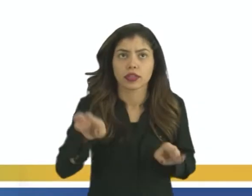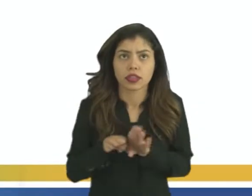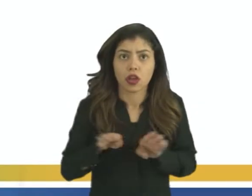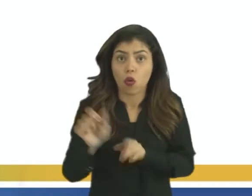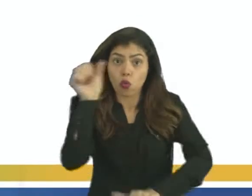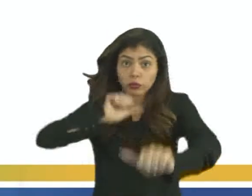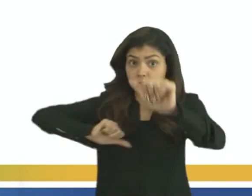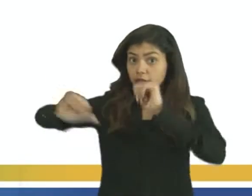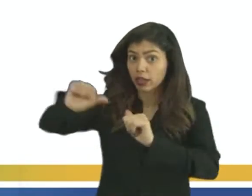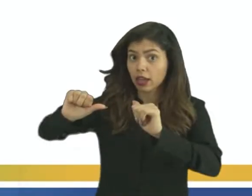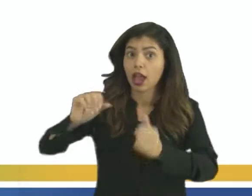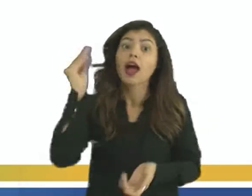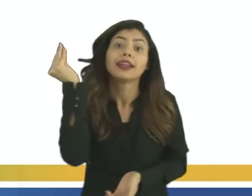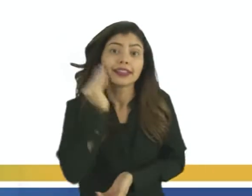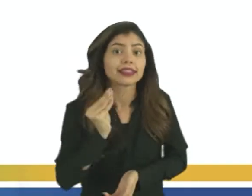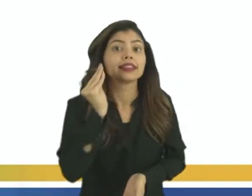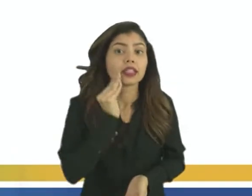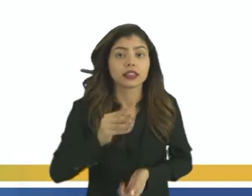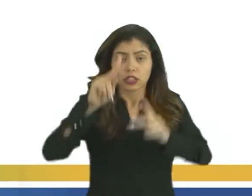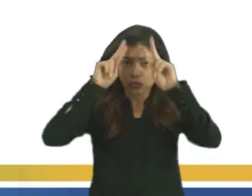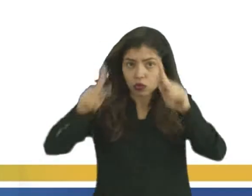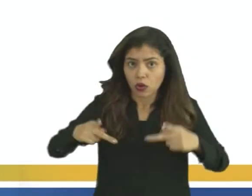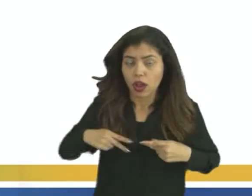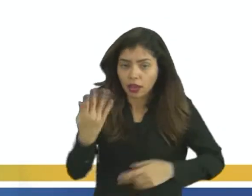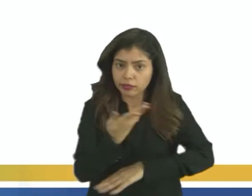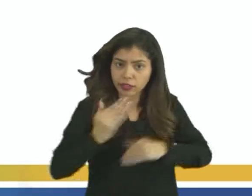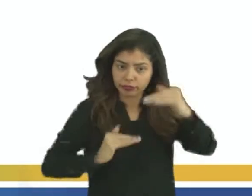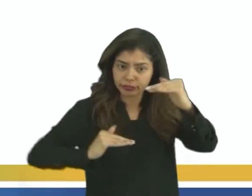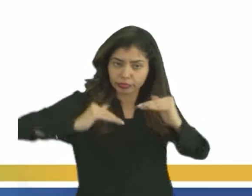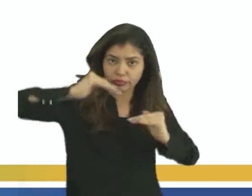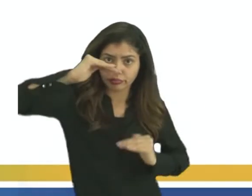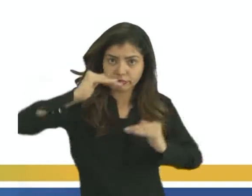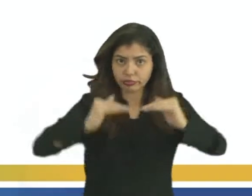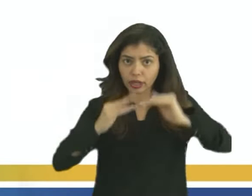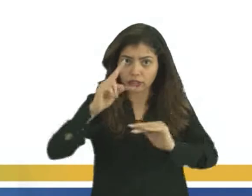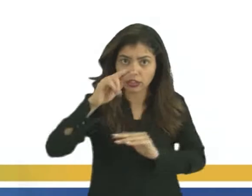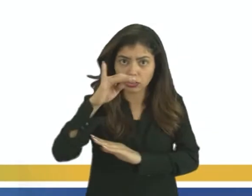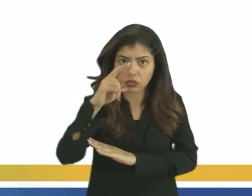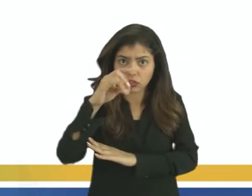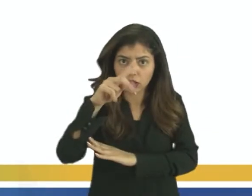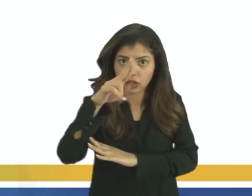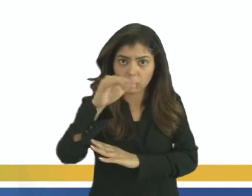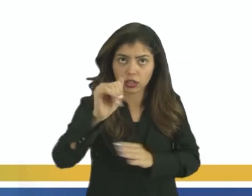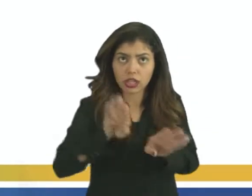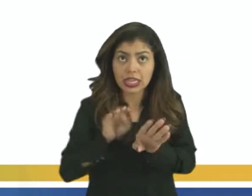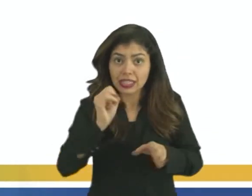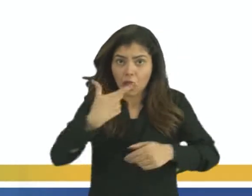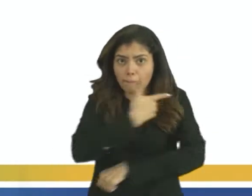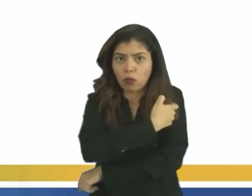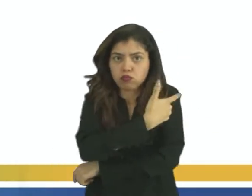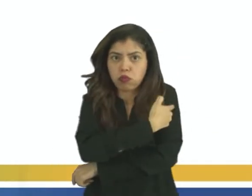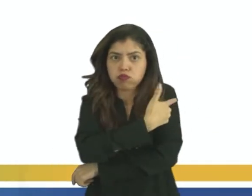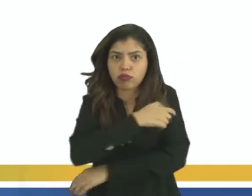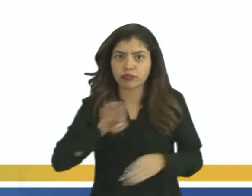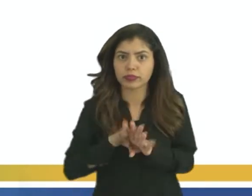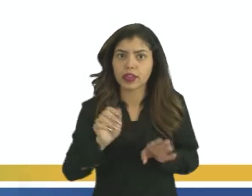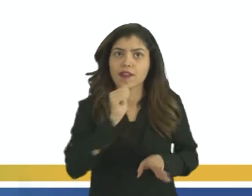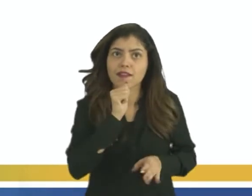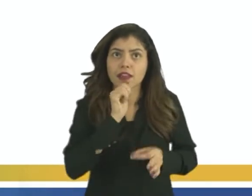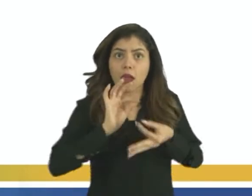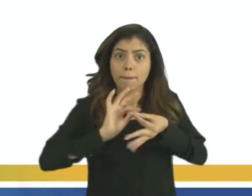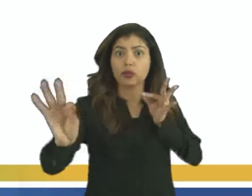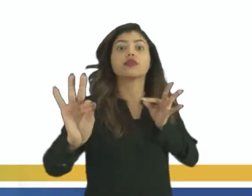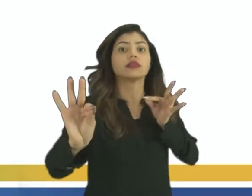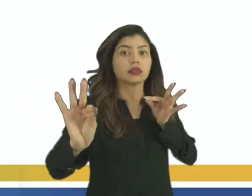efeito contrário. A tendência natural do corpo é manter um nível constante de testosterona. Se injetamos mais no sangue, o corpo desliga